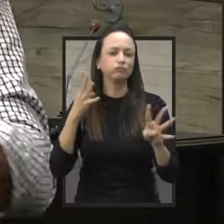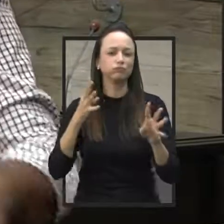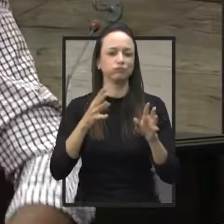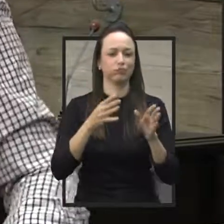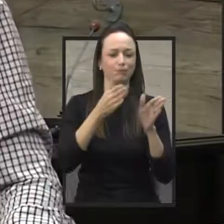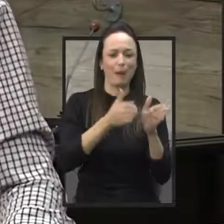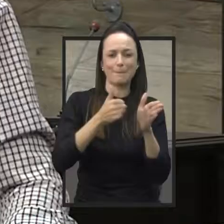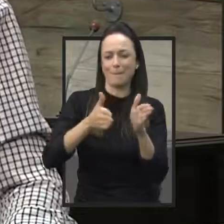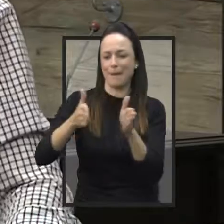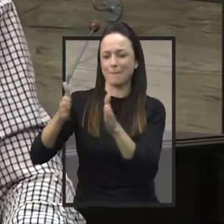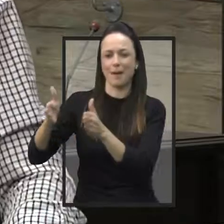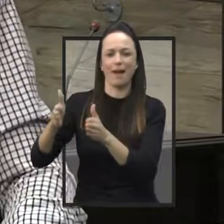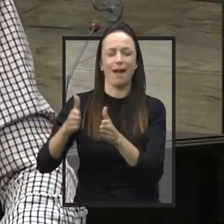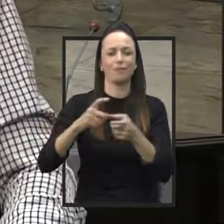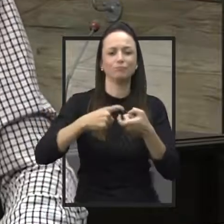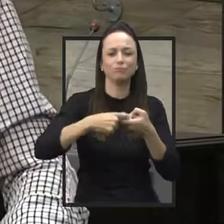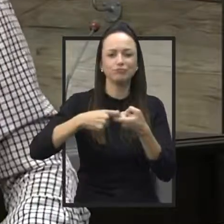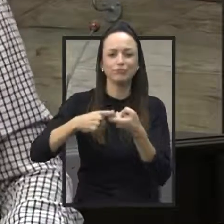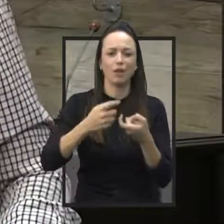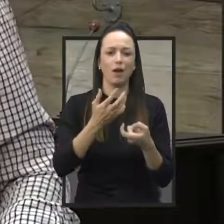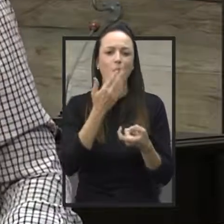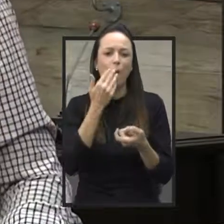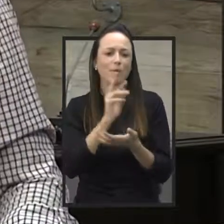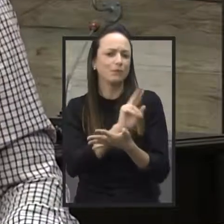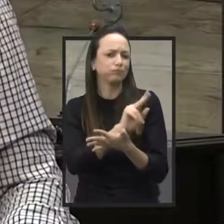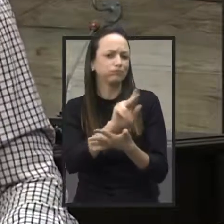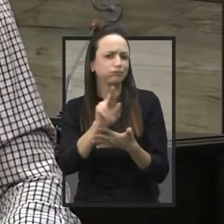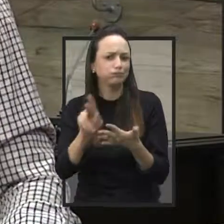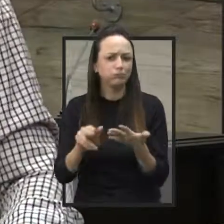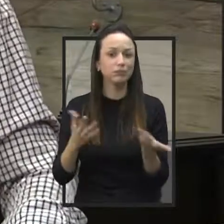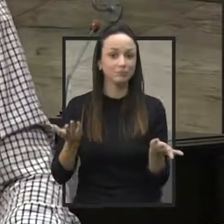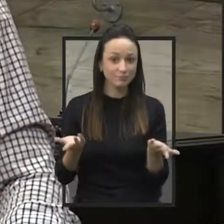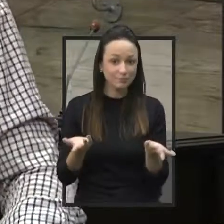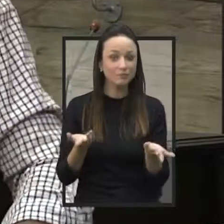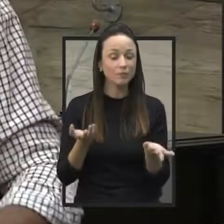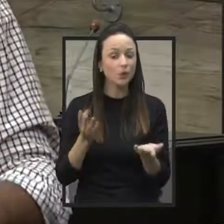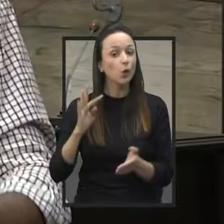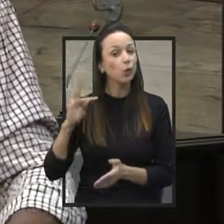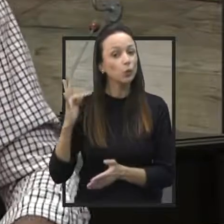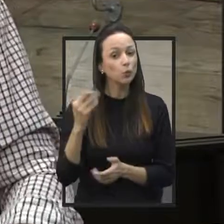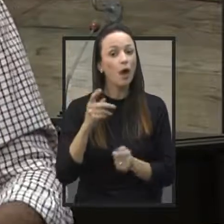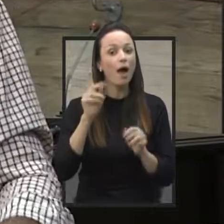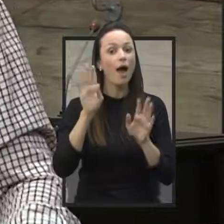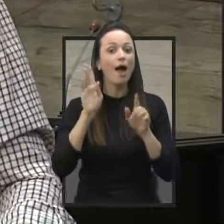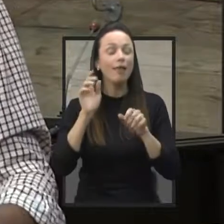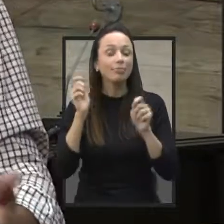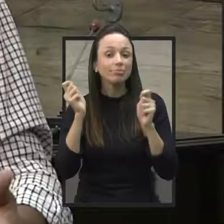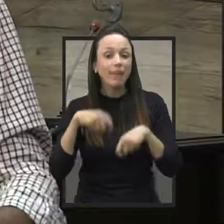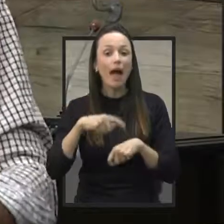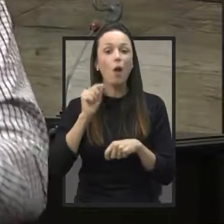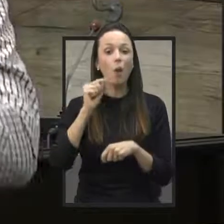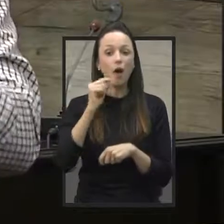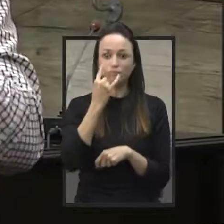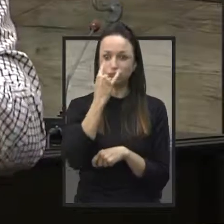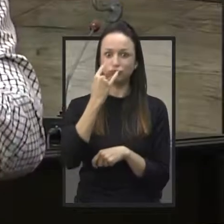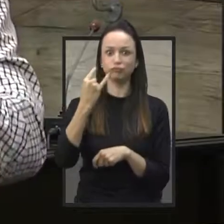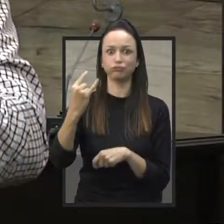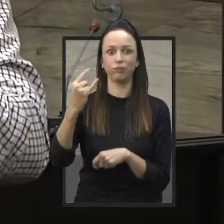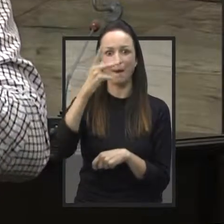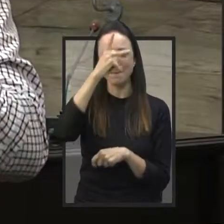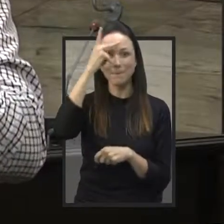lanche, vários tipos de comida, seria tudo para poder atrair pessoas de fora, porque a gente percebe isso